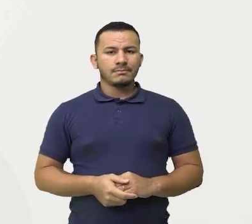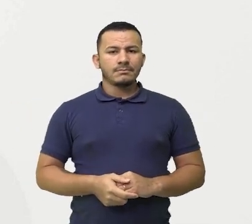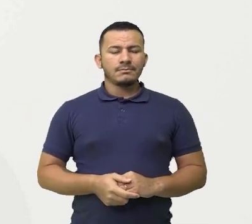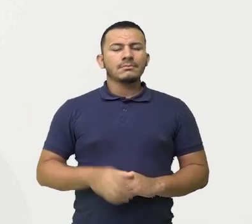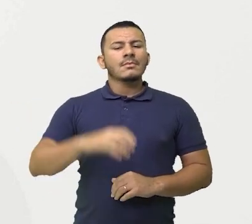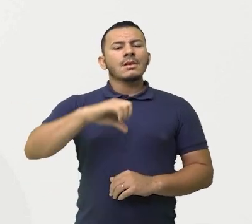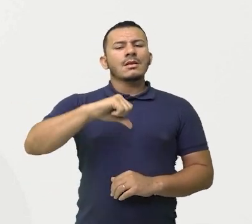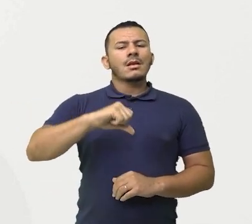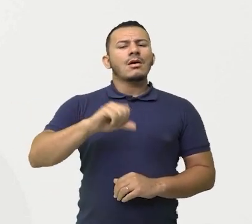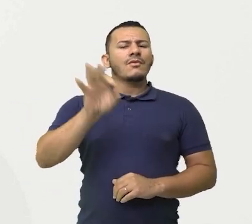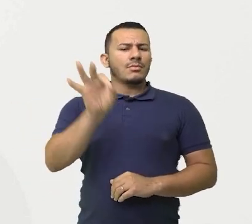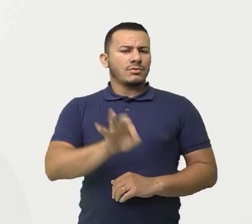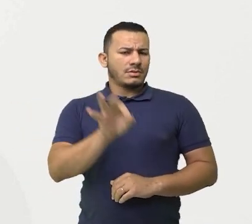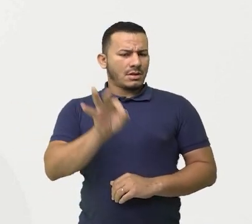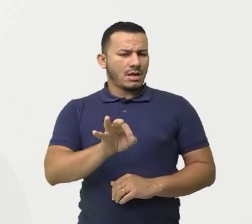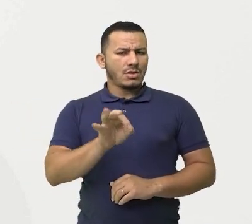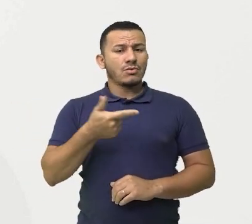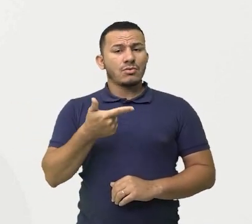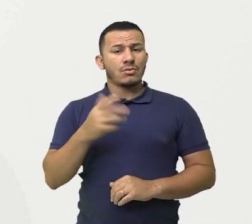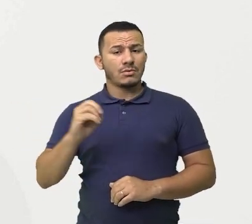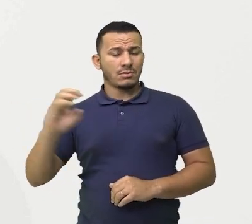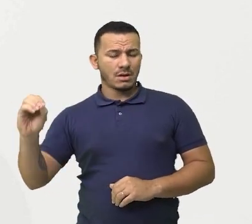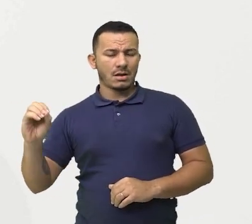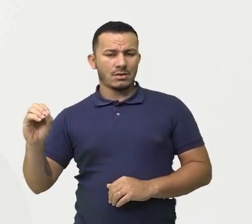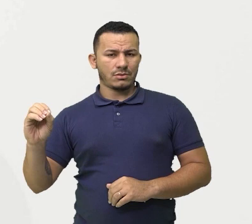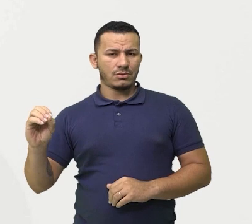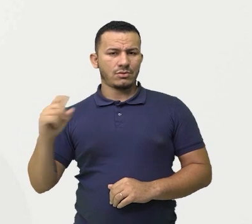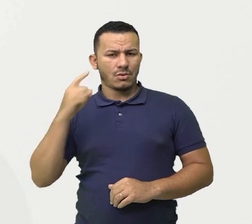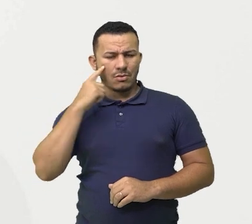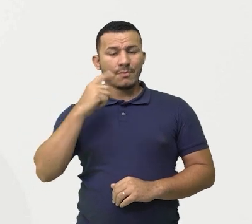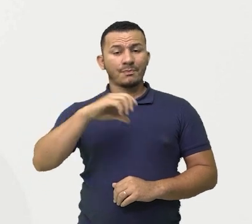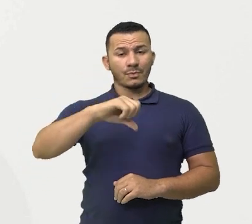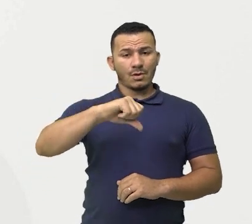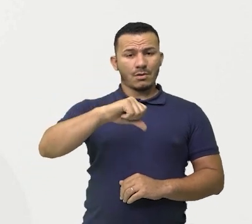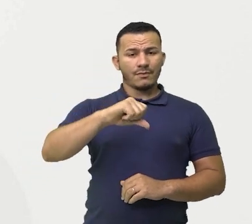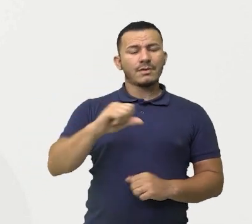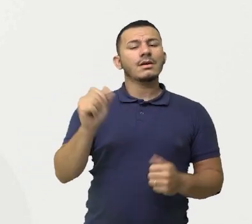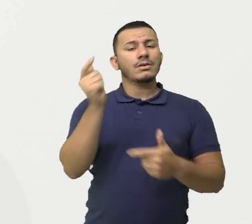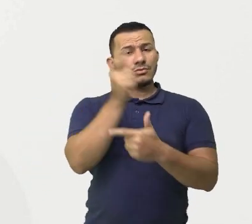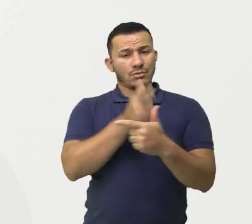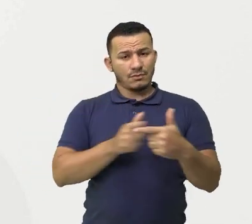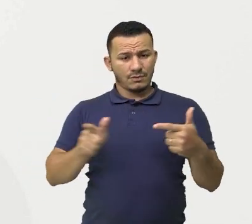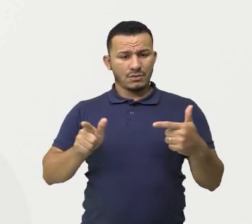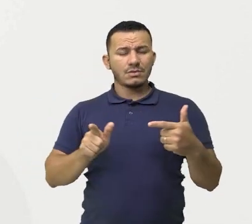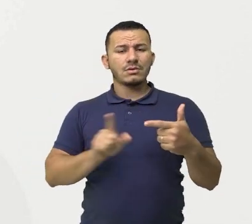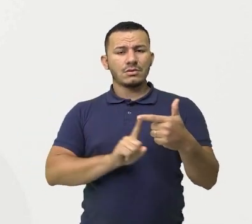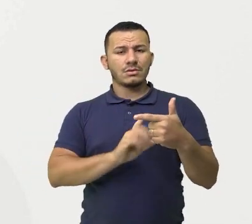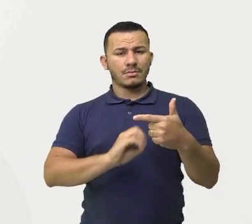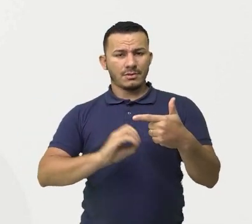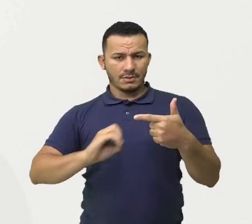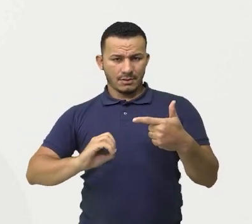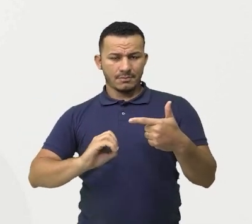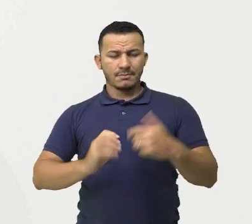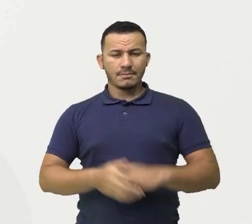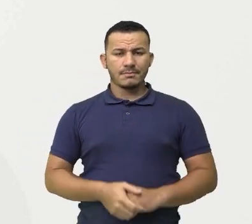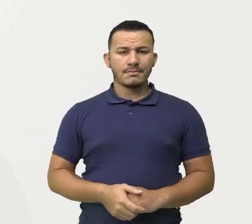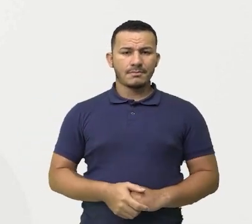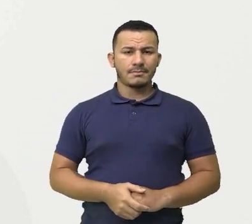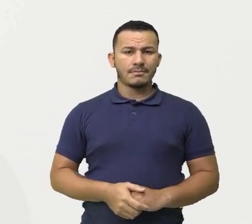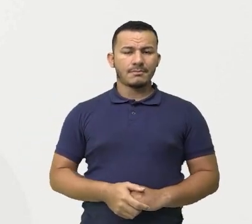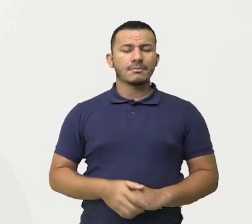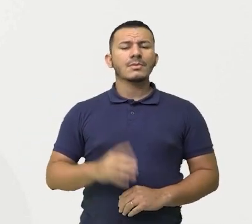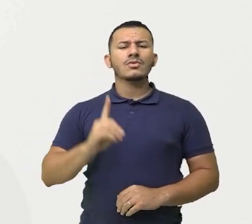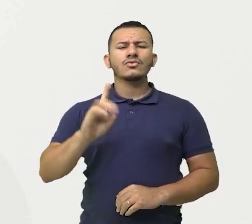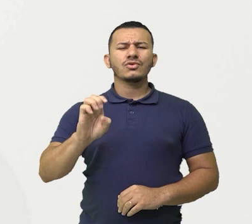Quanto é 9% de 200? Atenção, 9% a gente vai escrever, ó, 9 sobre 100.